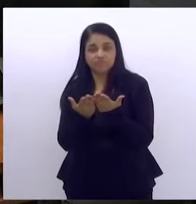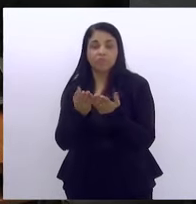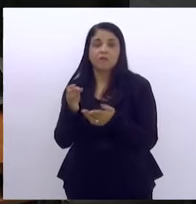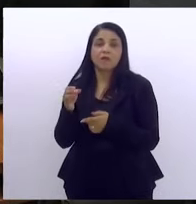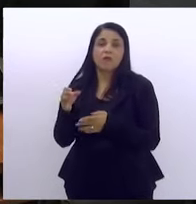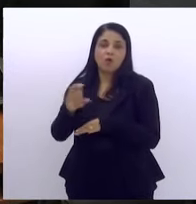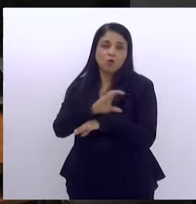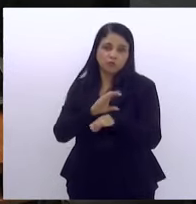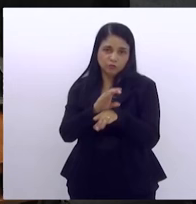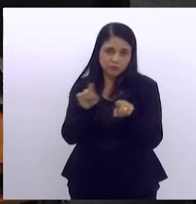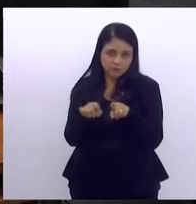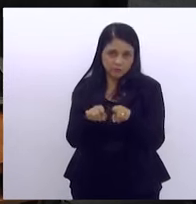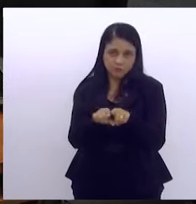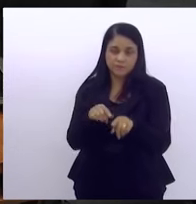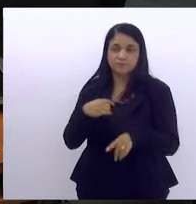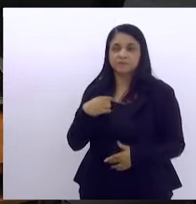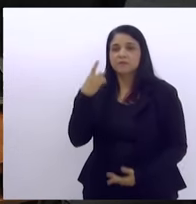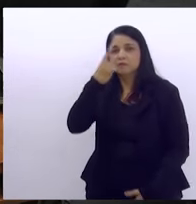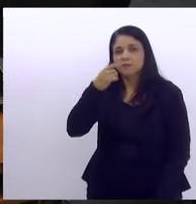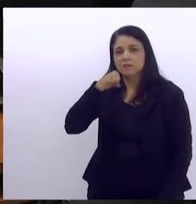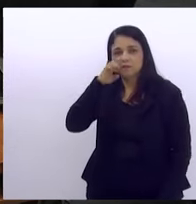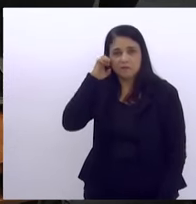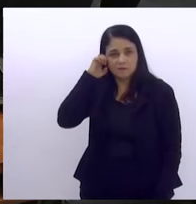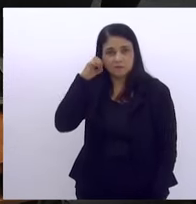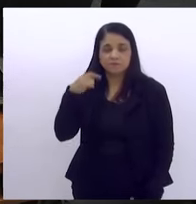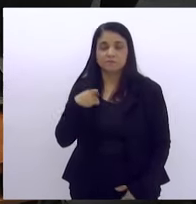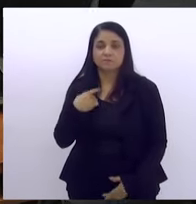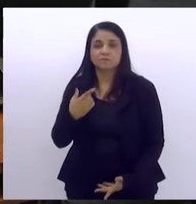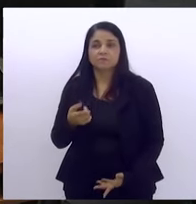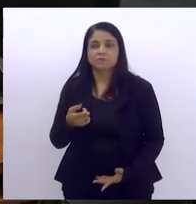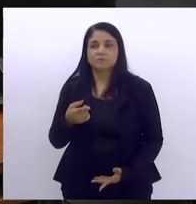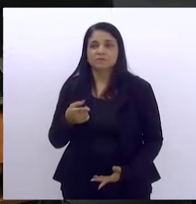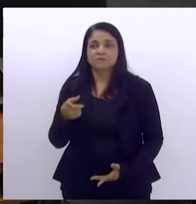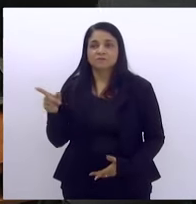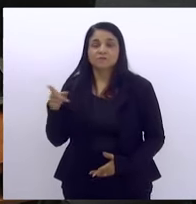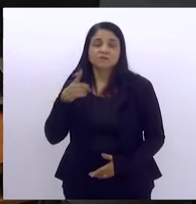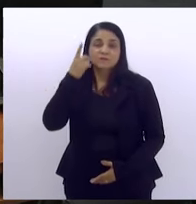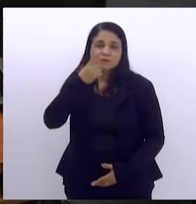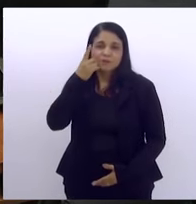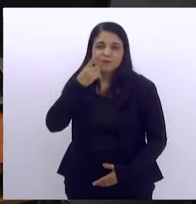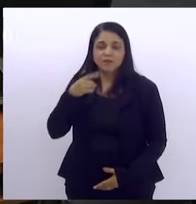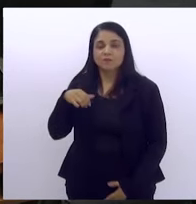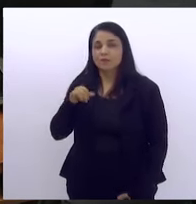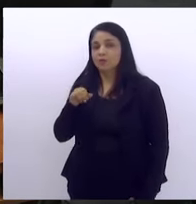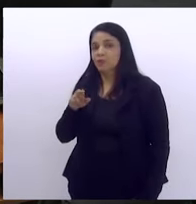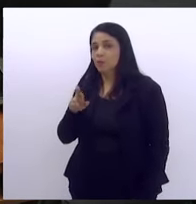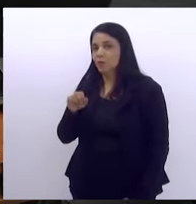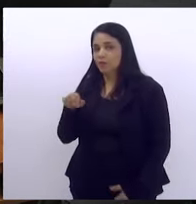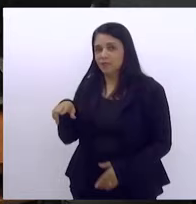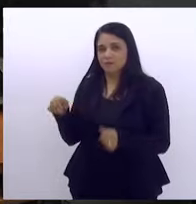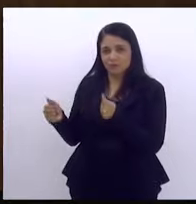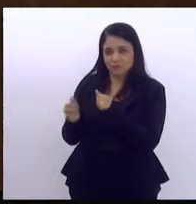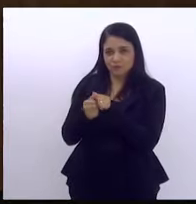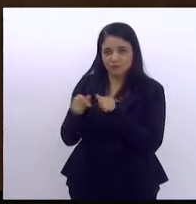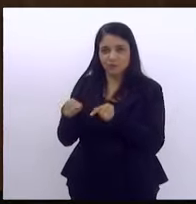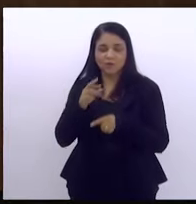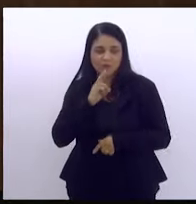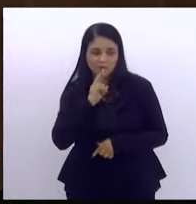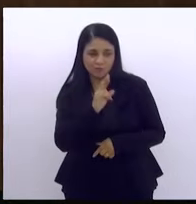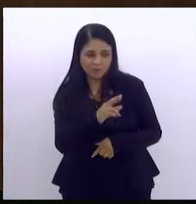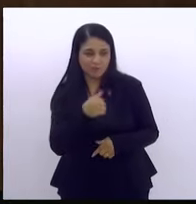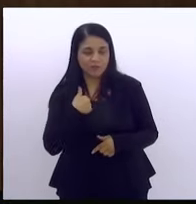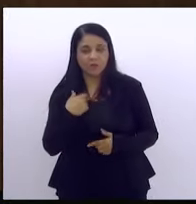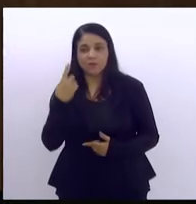deputada Élica Takimoto. Pegando aqui carona no deputado Yuri e também respondendo ao nobre colega,